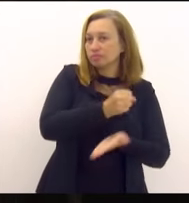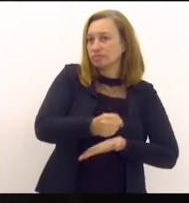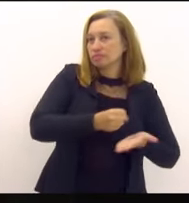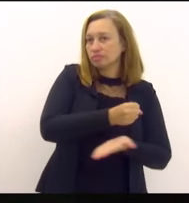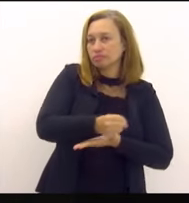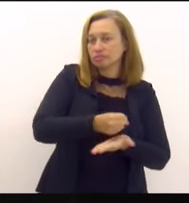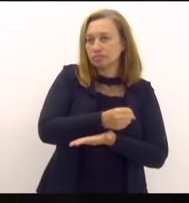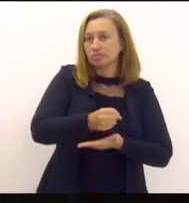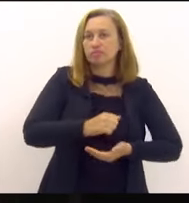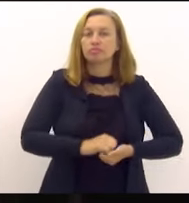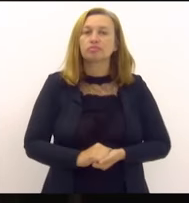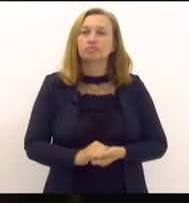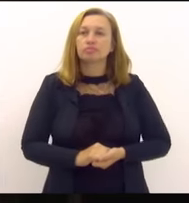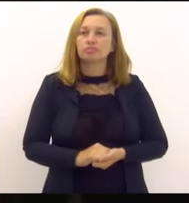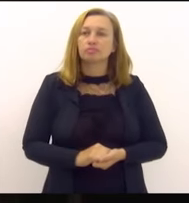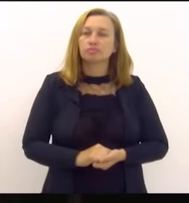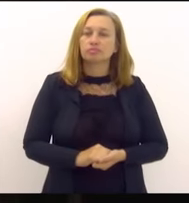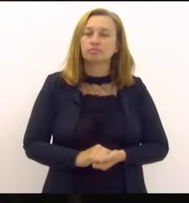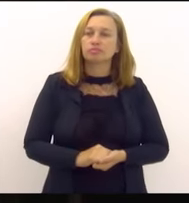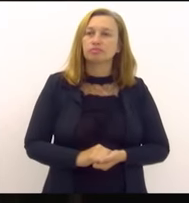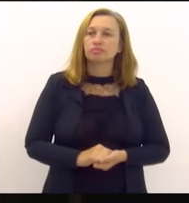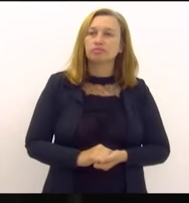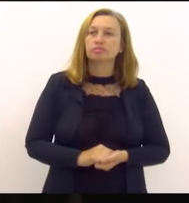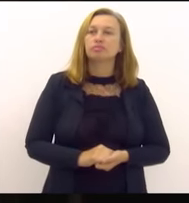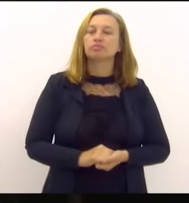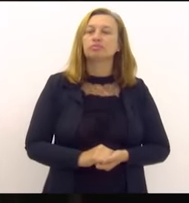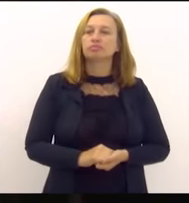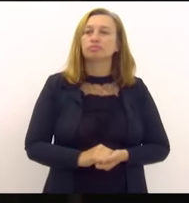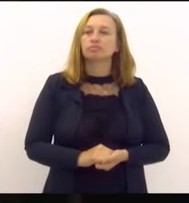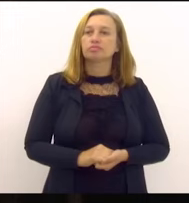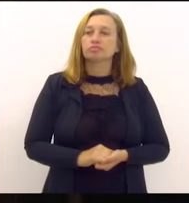o princípio da disciplina e hierarquia.